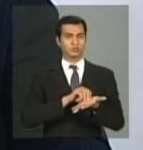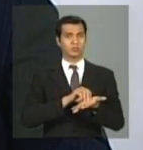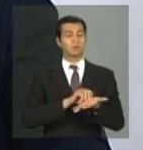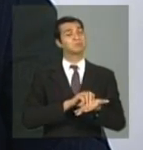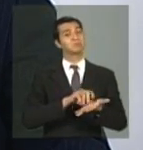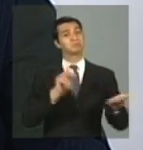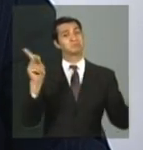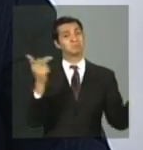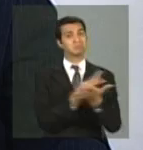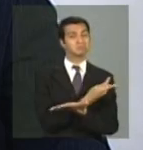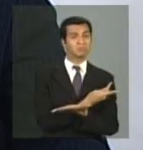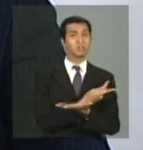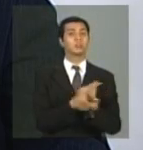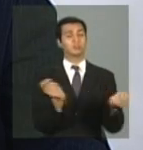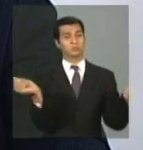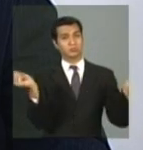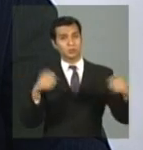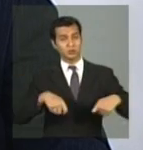acarretar